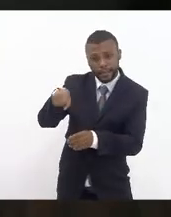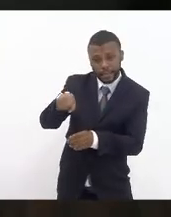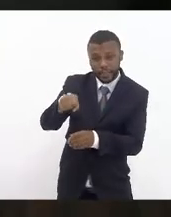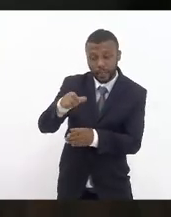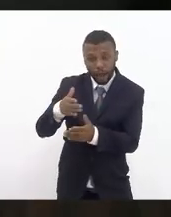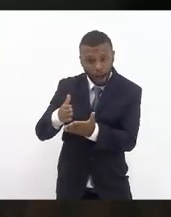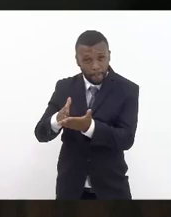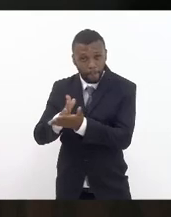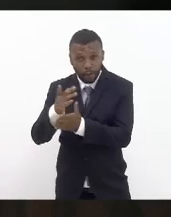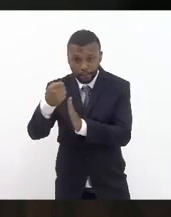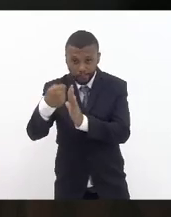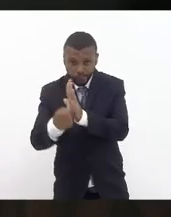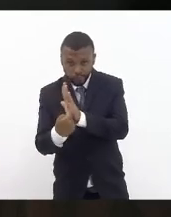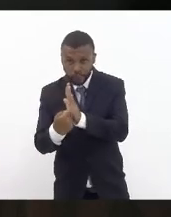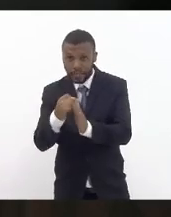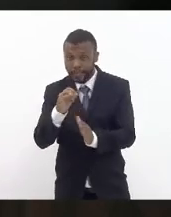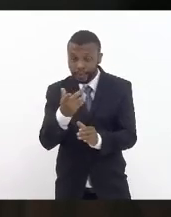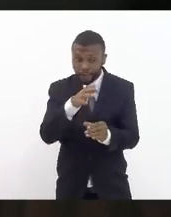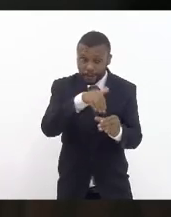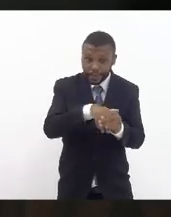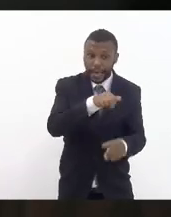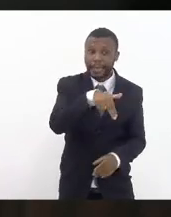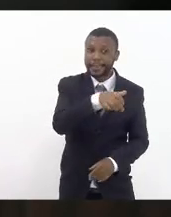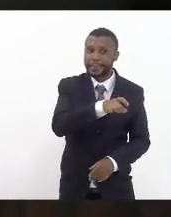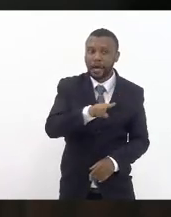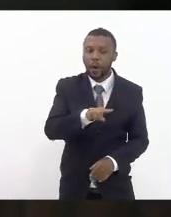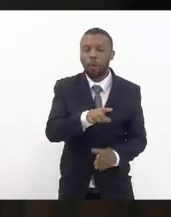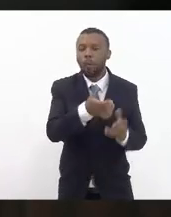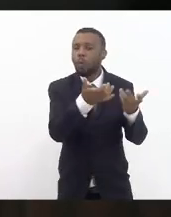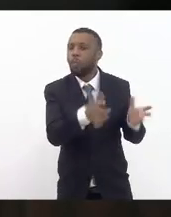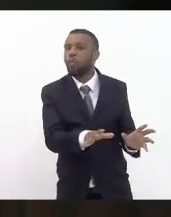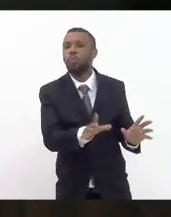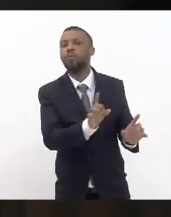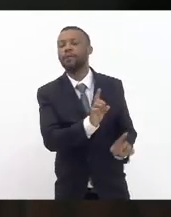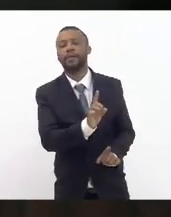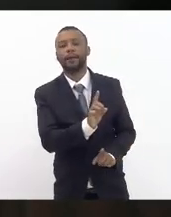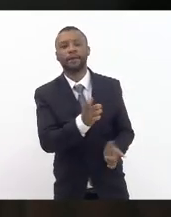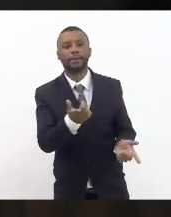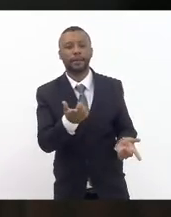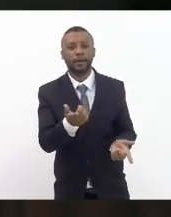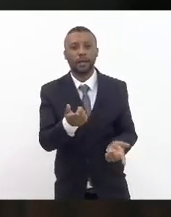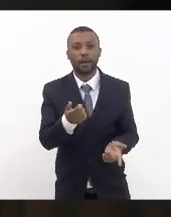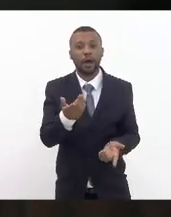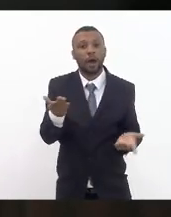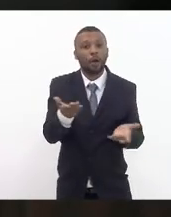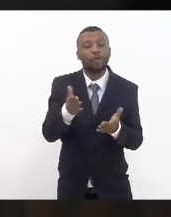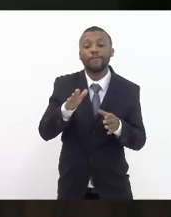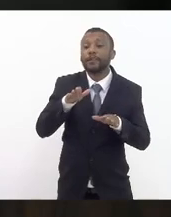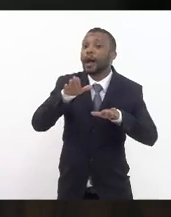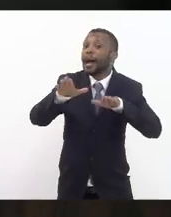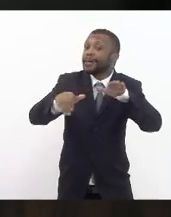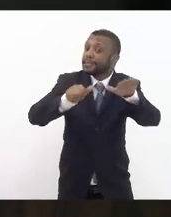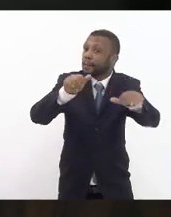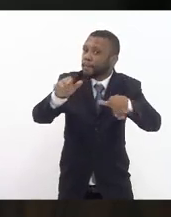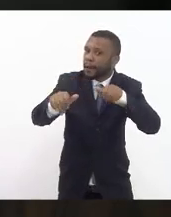matéria, votando não, rejeita a matéria. A presidência irá proceder à chamada.